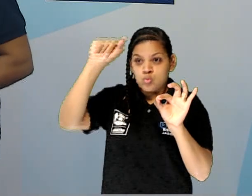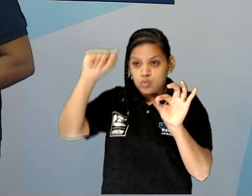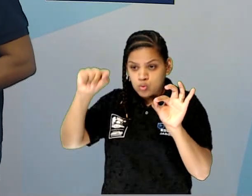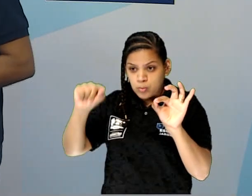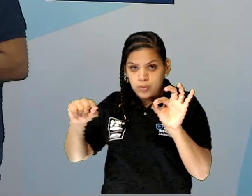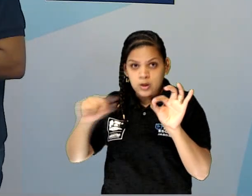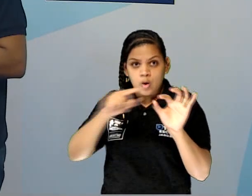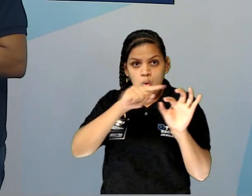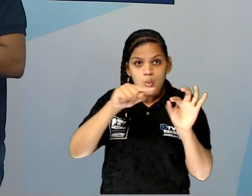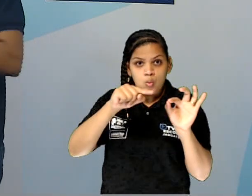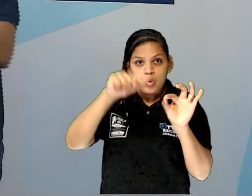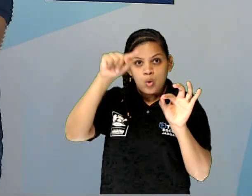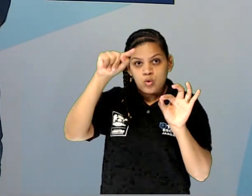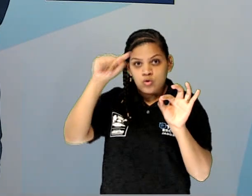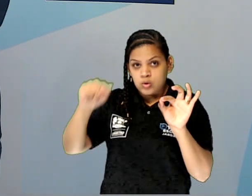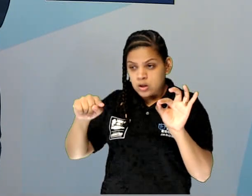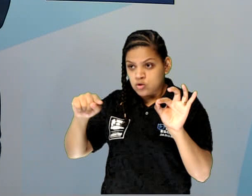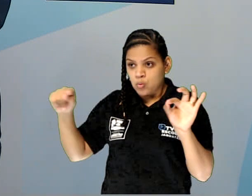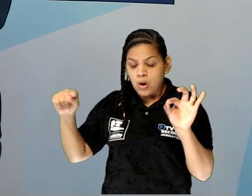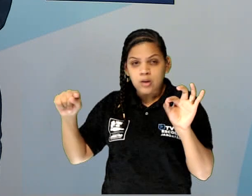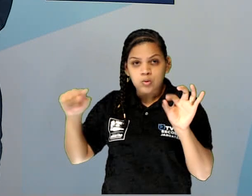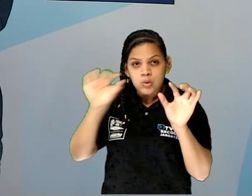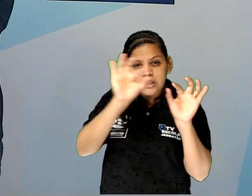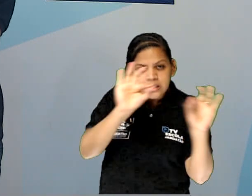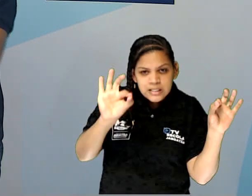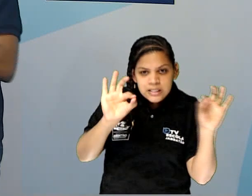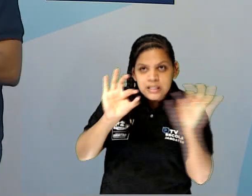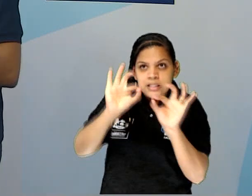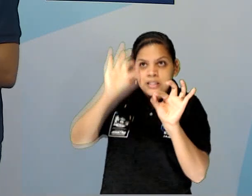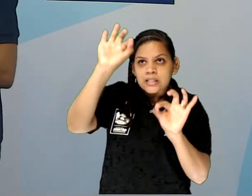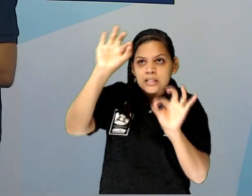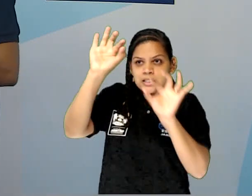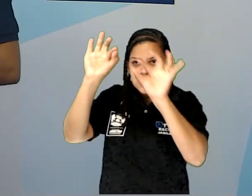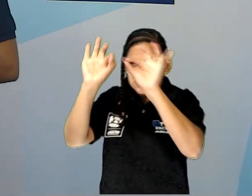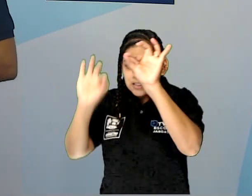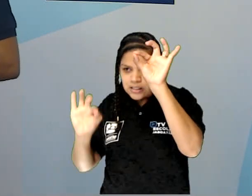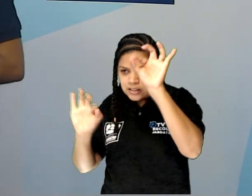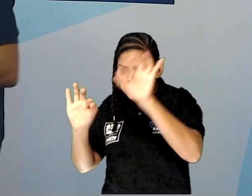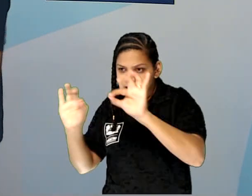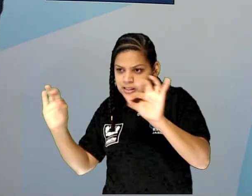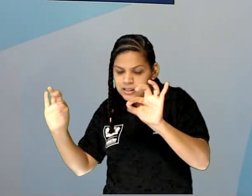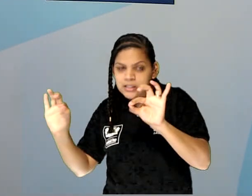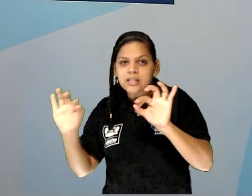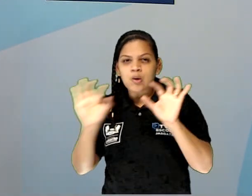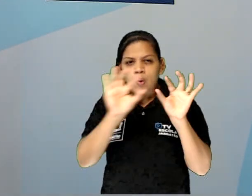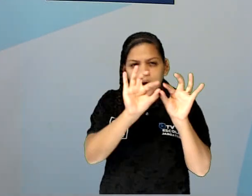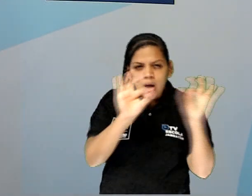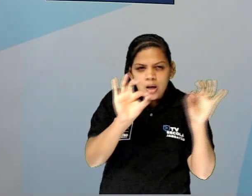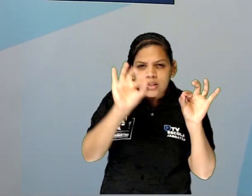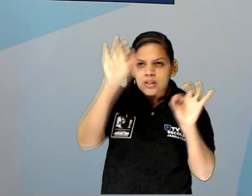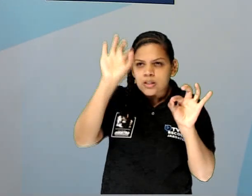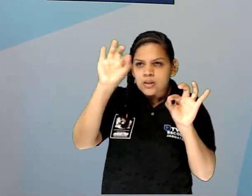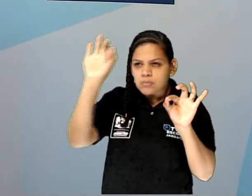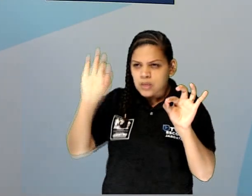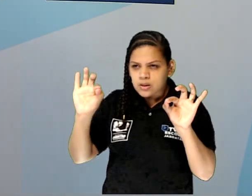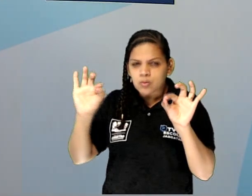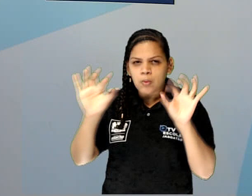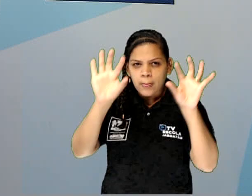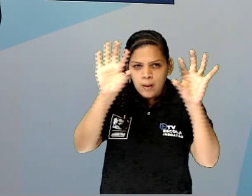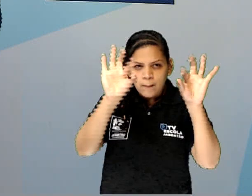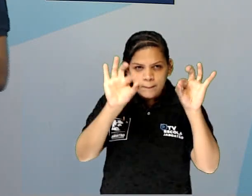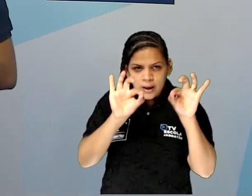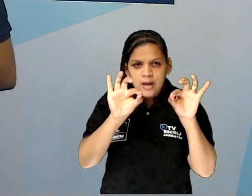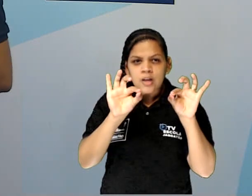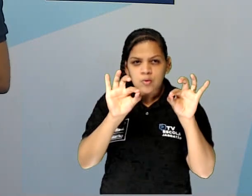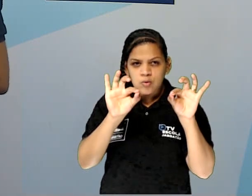2, 3, 4 segmentos. Esses pedacinhos formados. Depois eu pego cada segmento que está formado aqui, eu vou